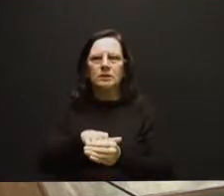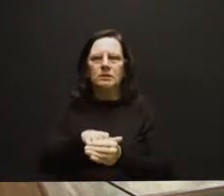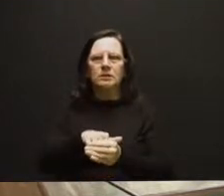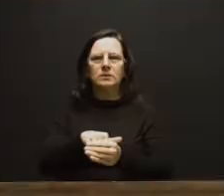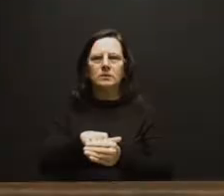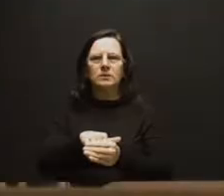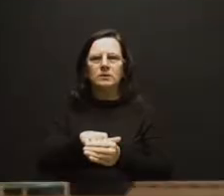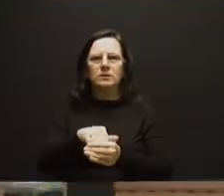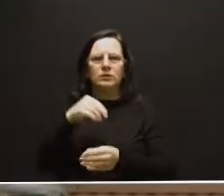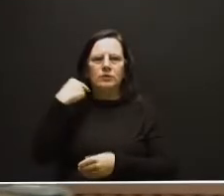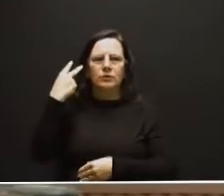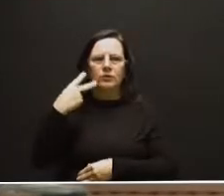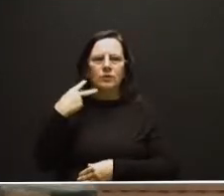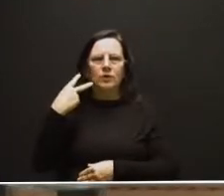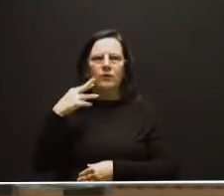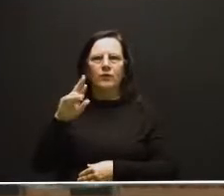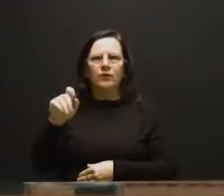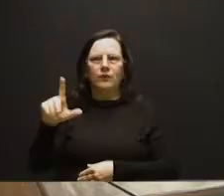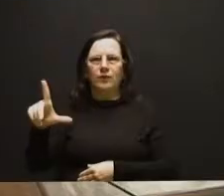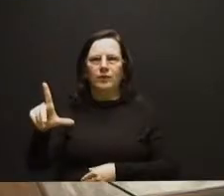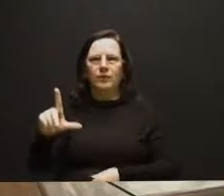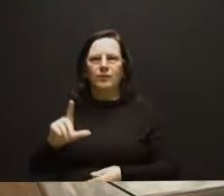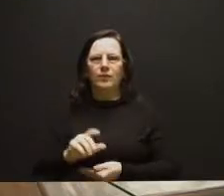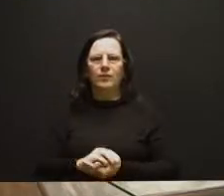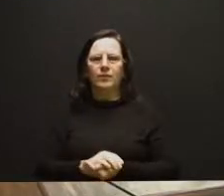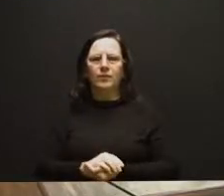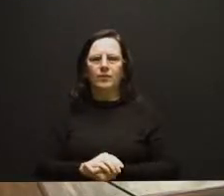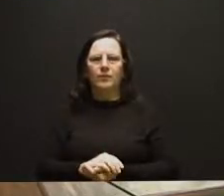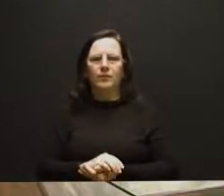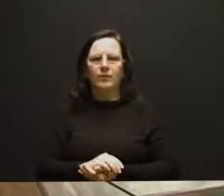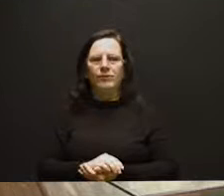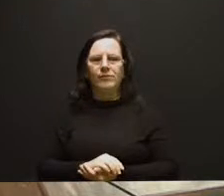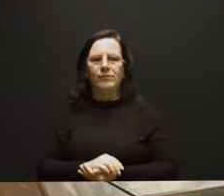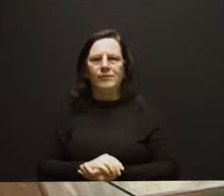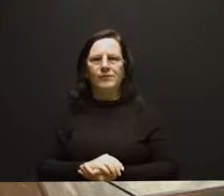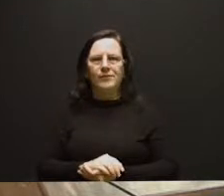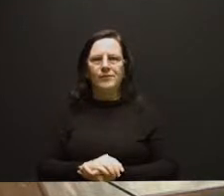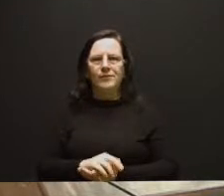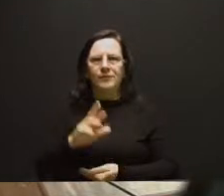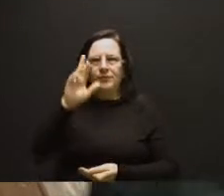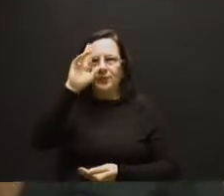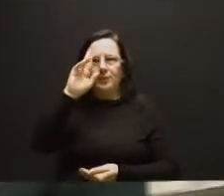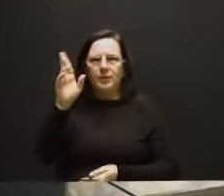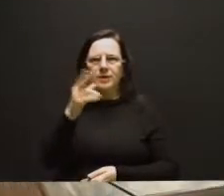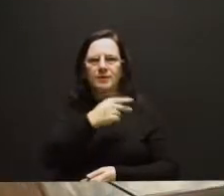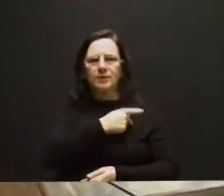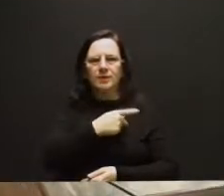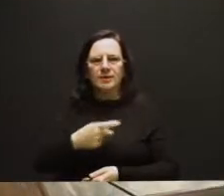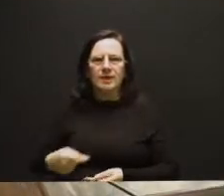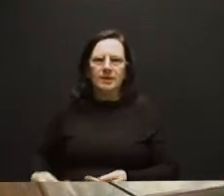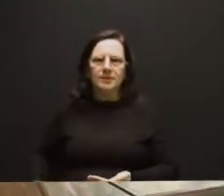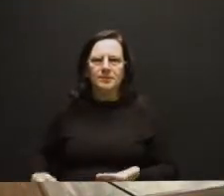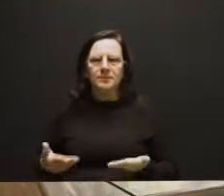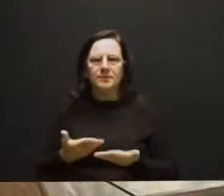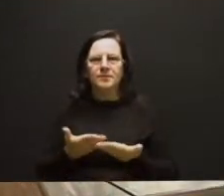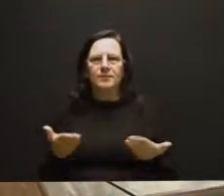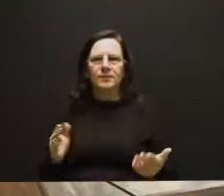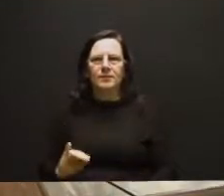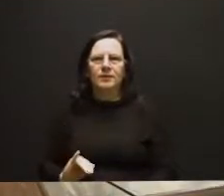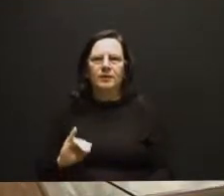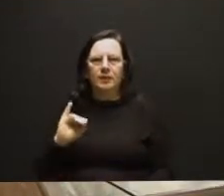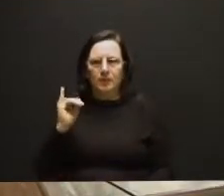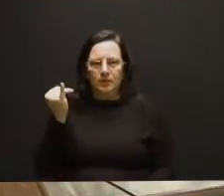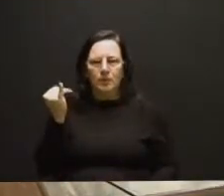a palavra o vereador rafael toca seu presidente novos padres aproveitando que não possa ser exonerado